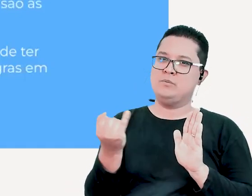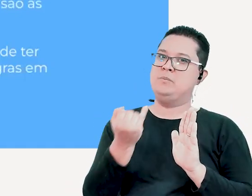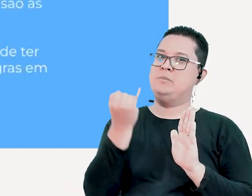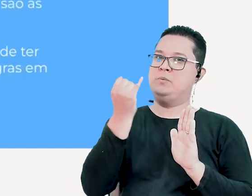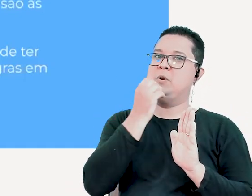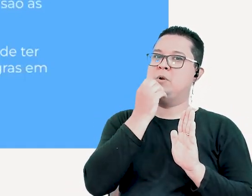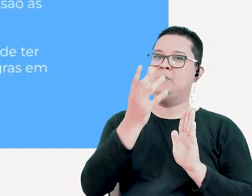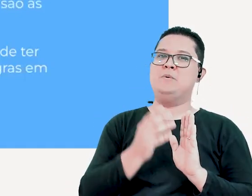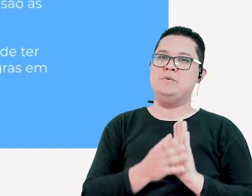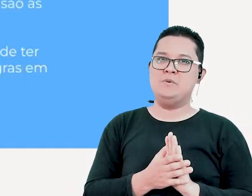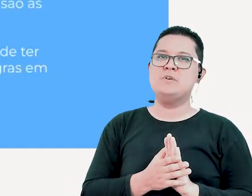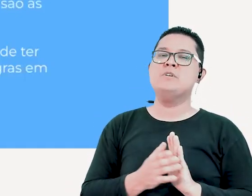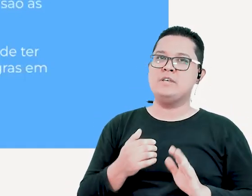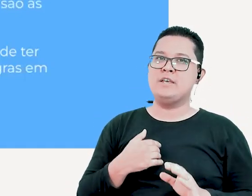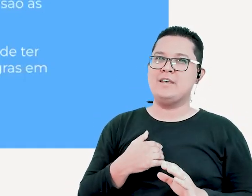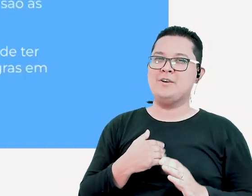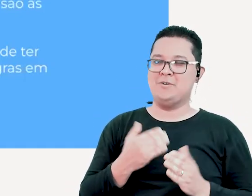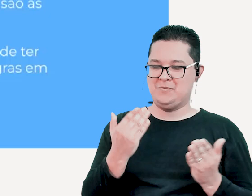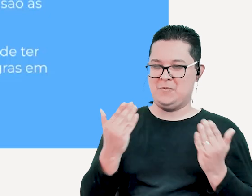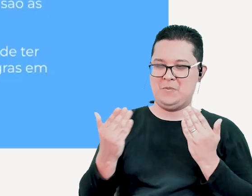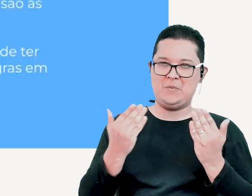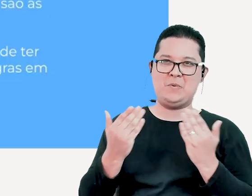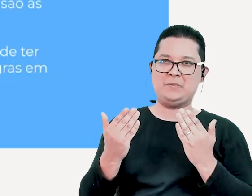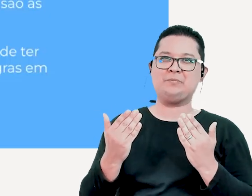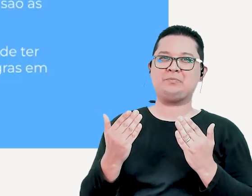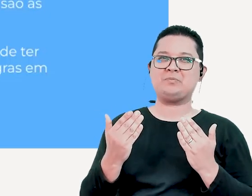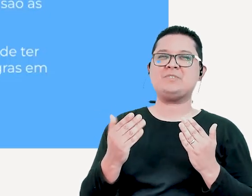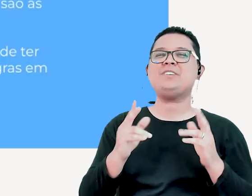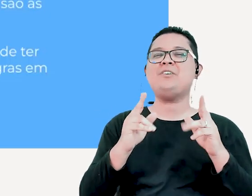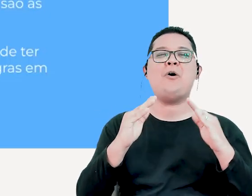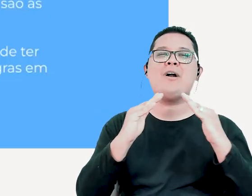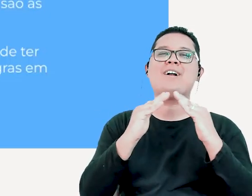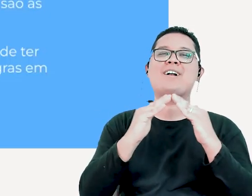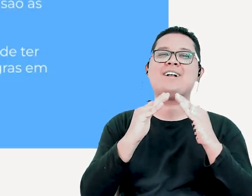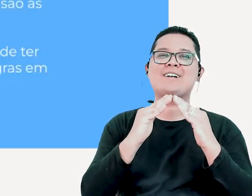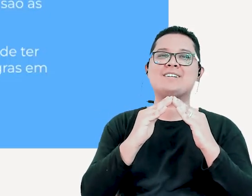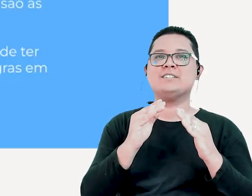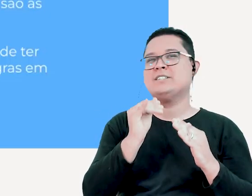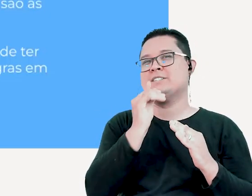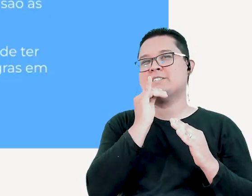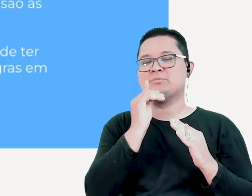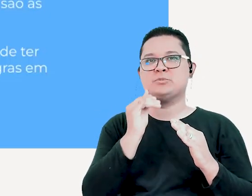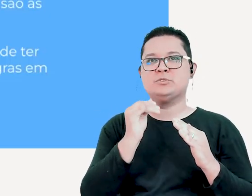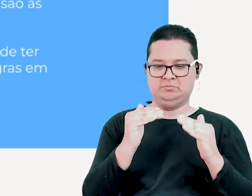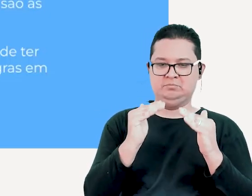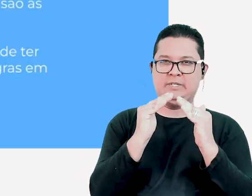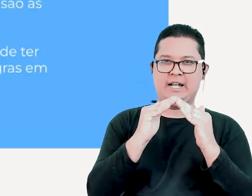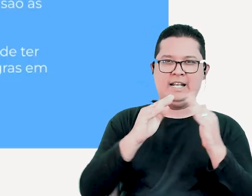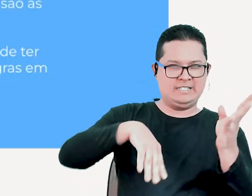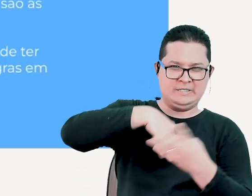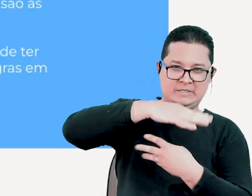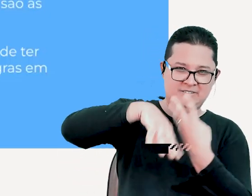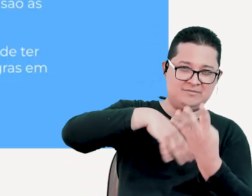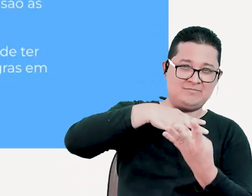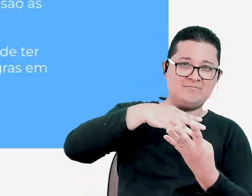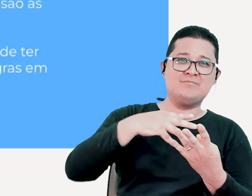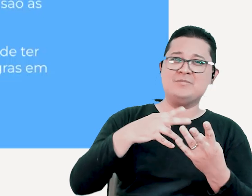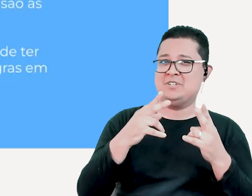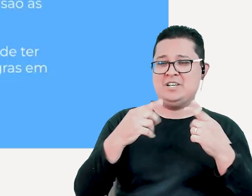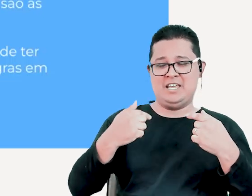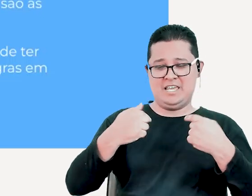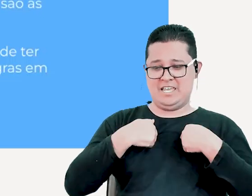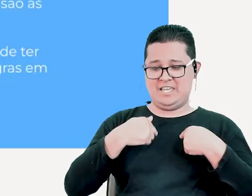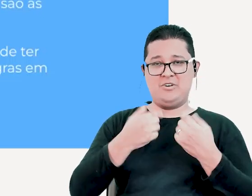sempre faço esse paralelo com a nossa casa. Se nossa casa está desorganizada, a gente também fica um pouco desorganizado, um